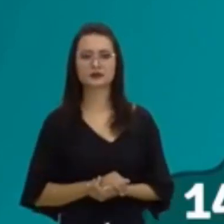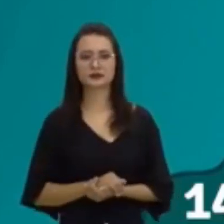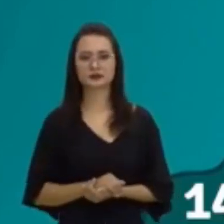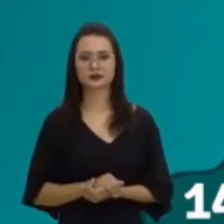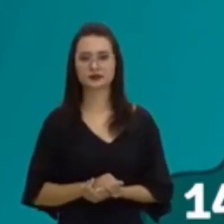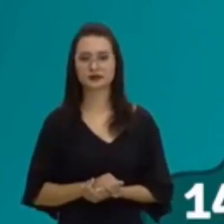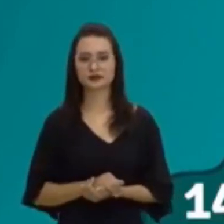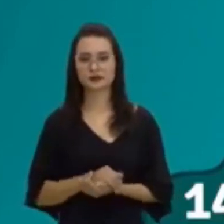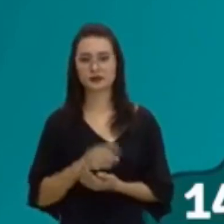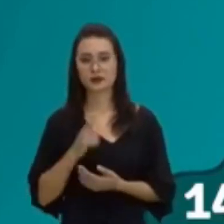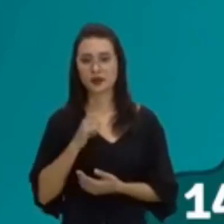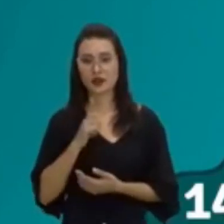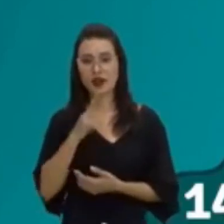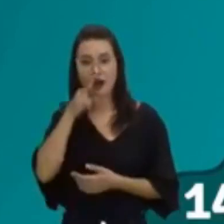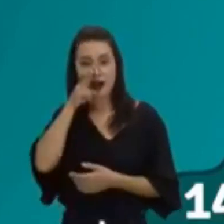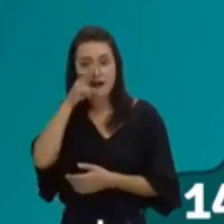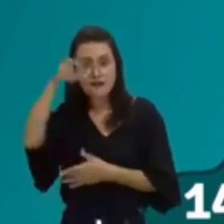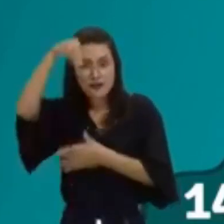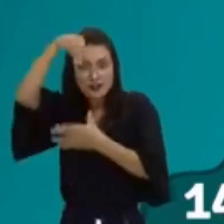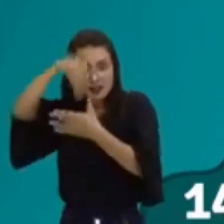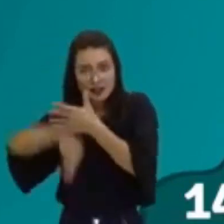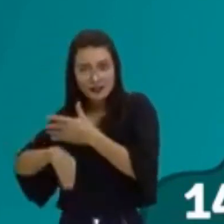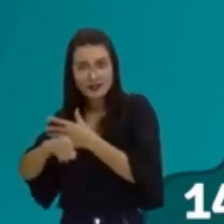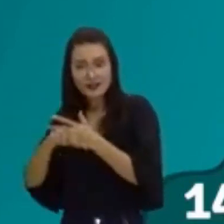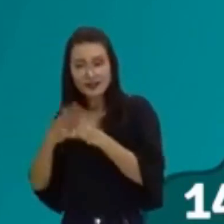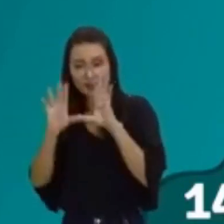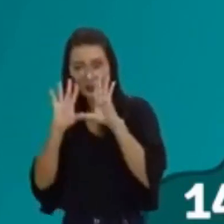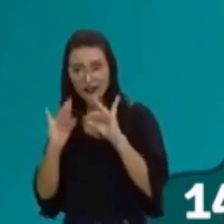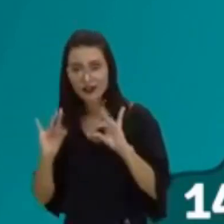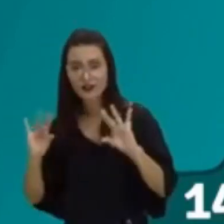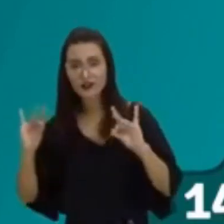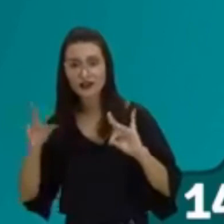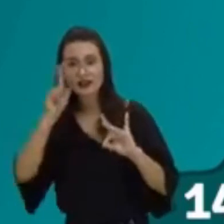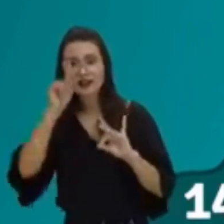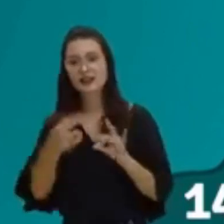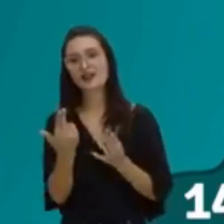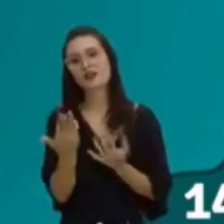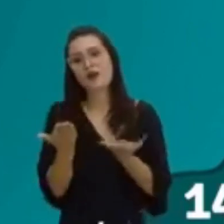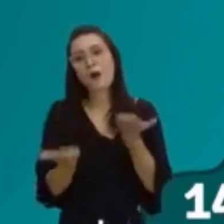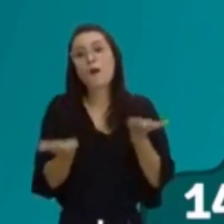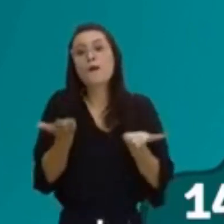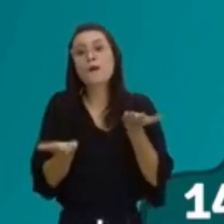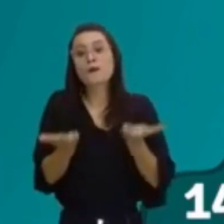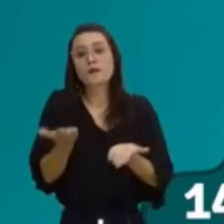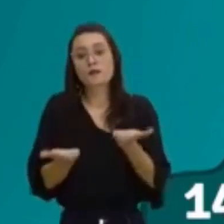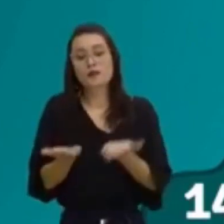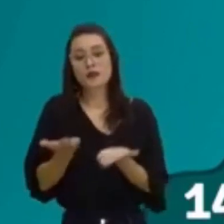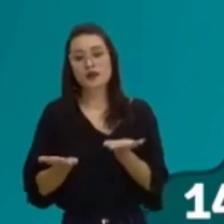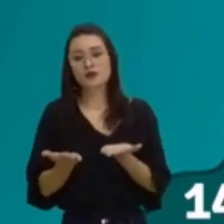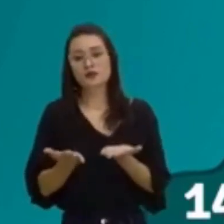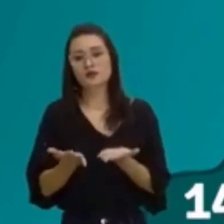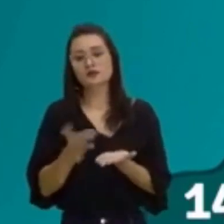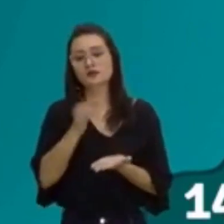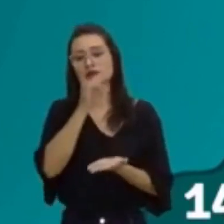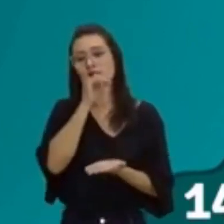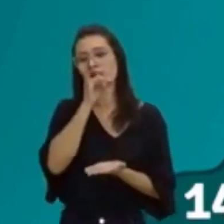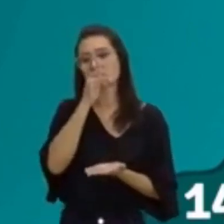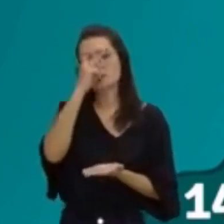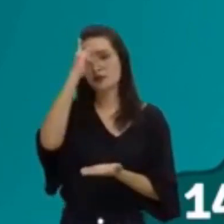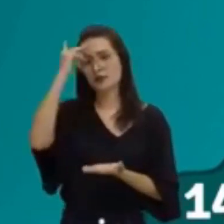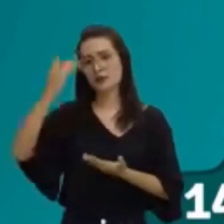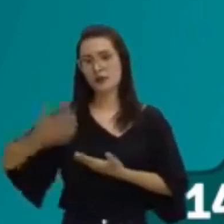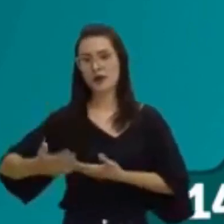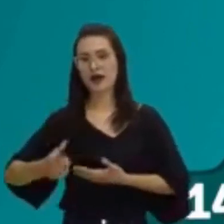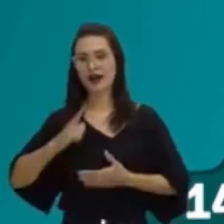o empuxo, ele vai ser igual ao peso. É por isso que se você estiver carregando uma pessoa massiva na água, parece